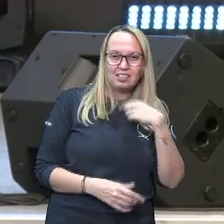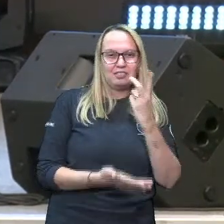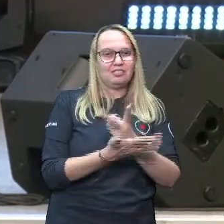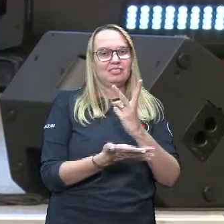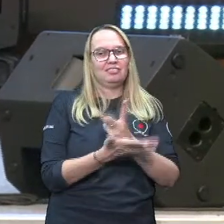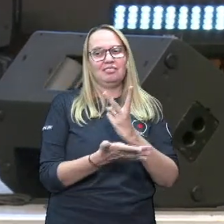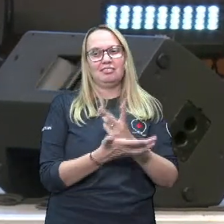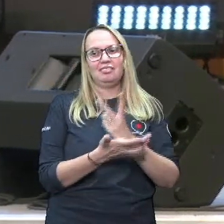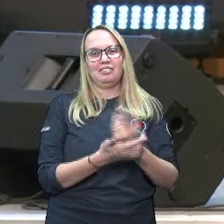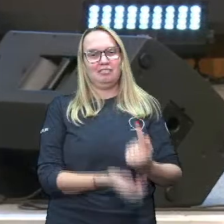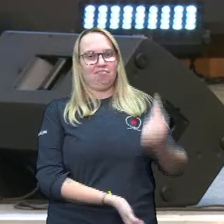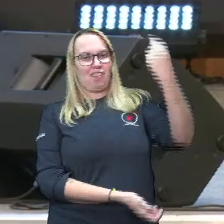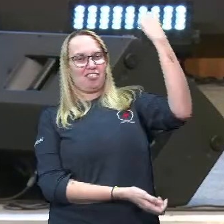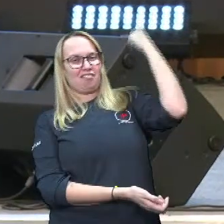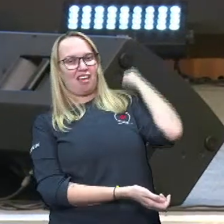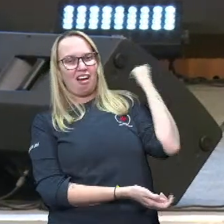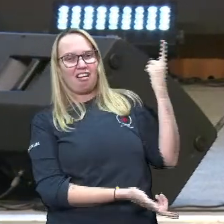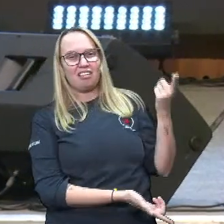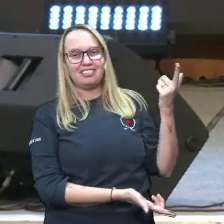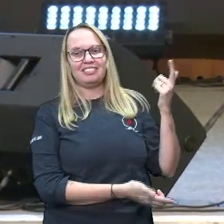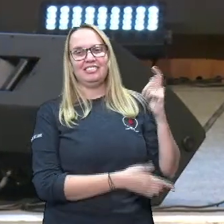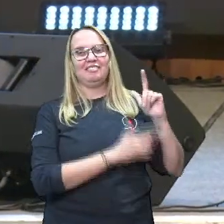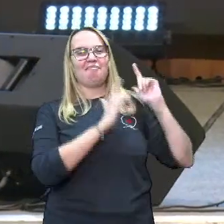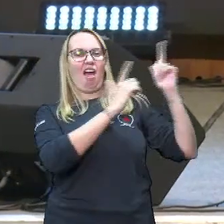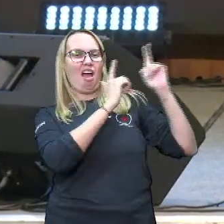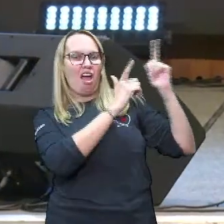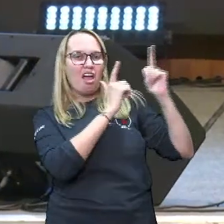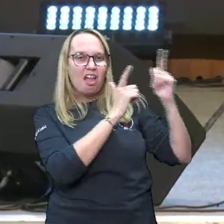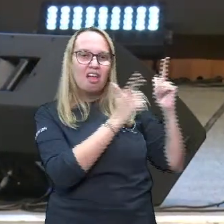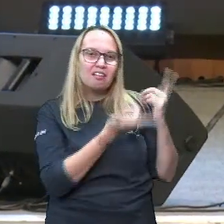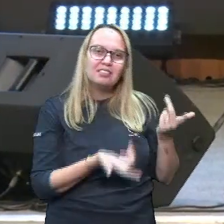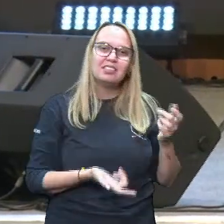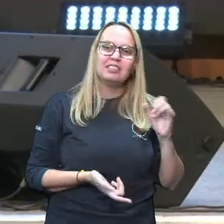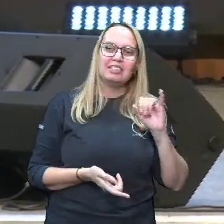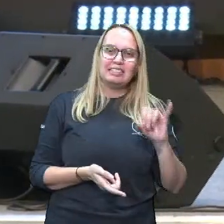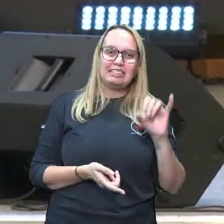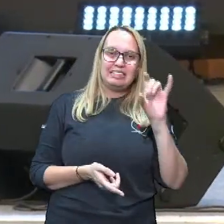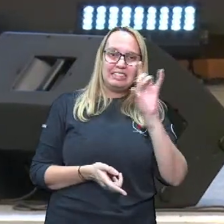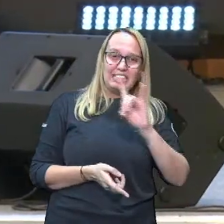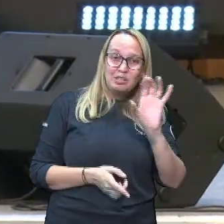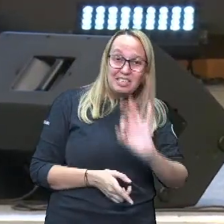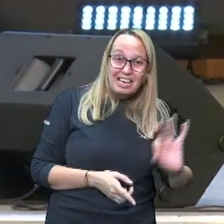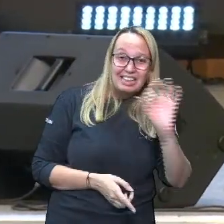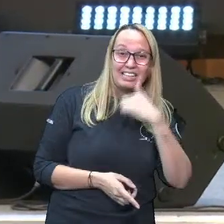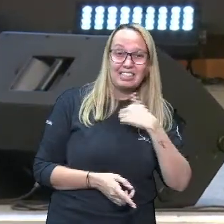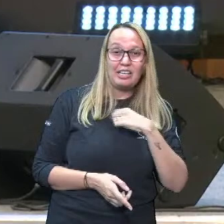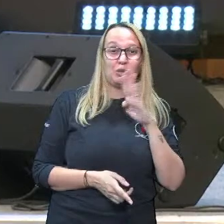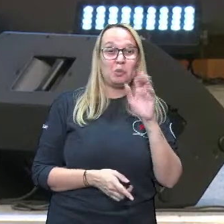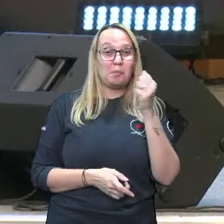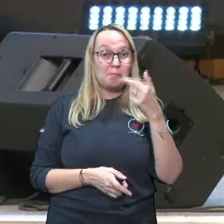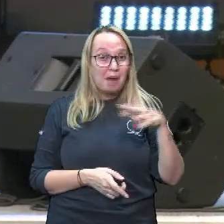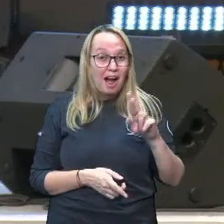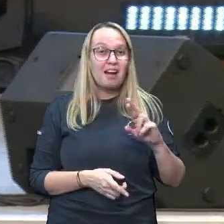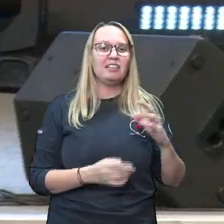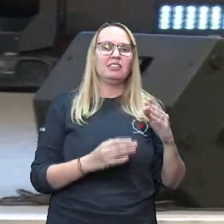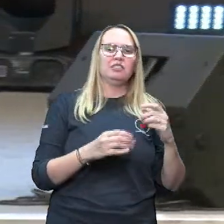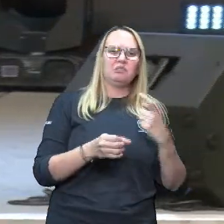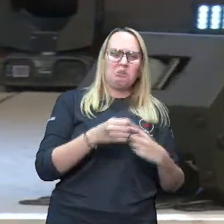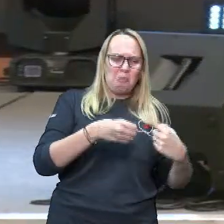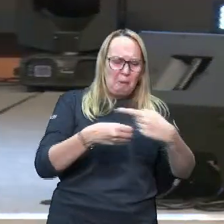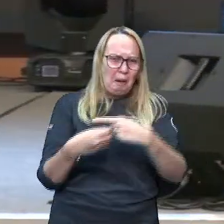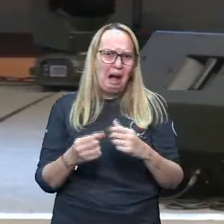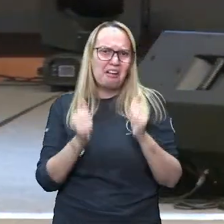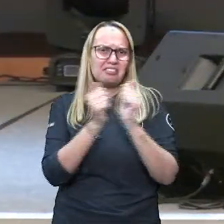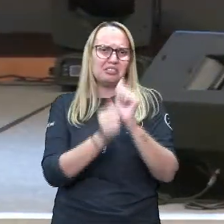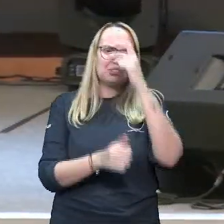lugar, eu ainda estaria naquela balada, se não fosse Deus, eu ainda estaria naquele bairro, eu ainda moraria naquele bairro, no meio daquelas